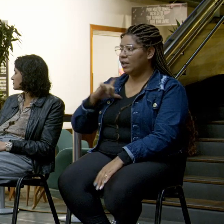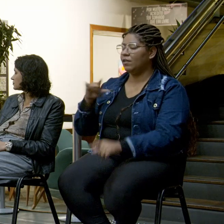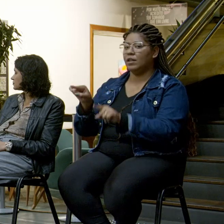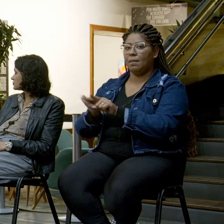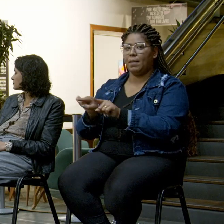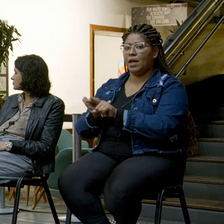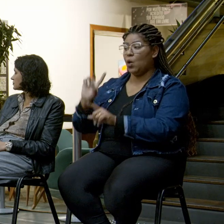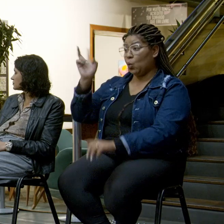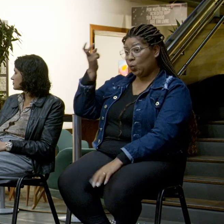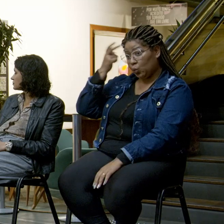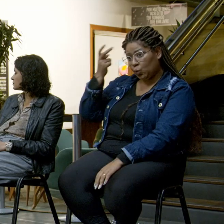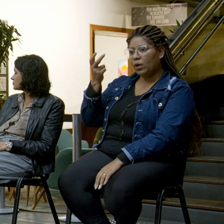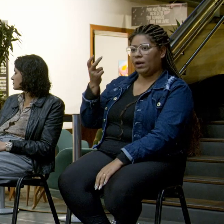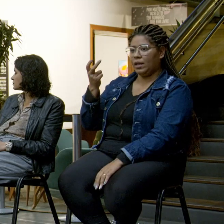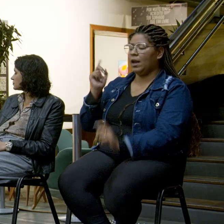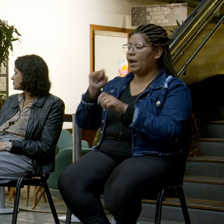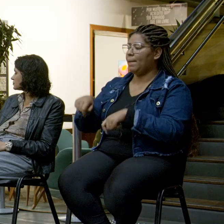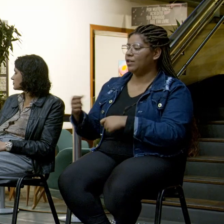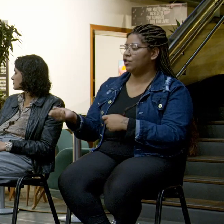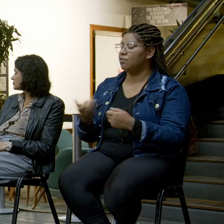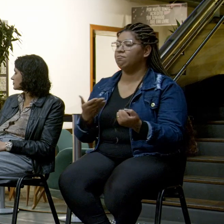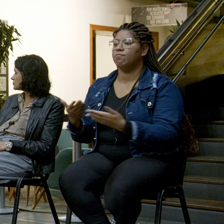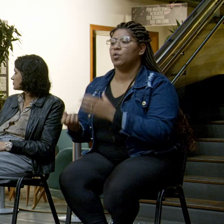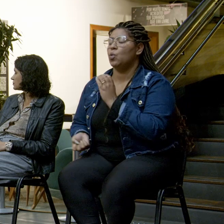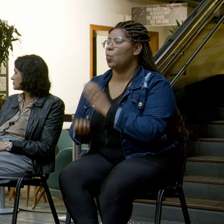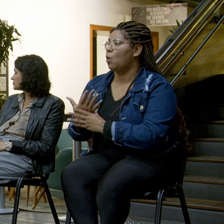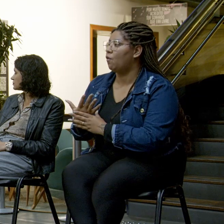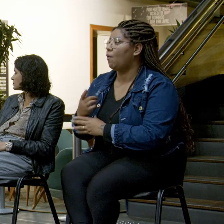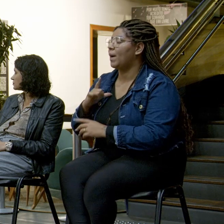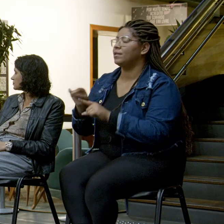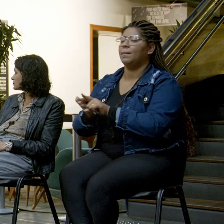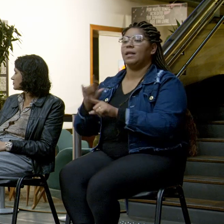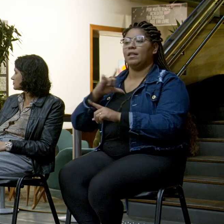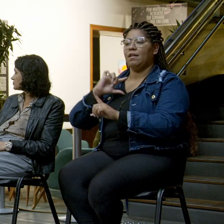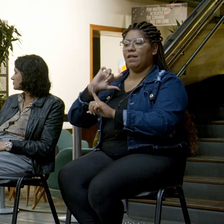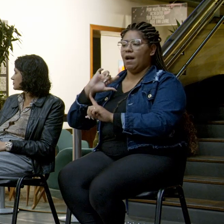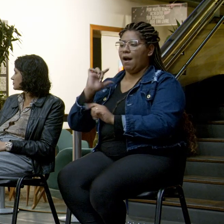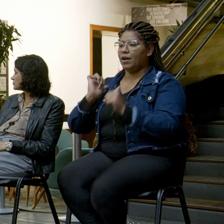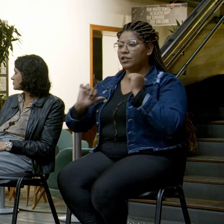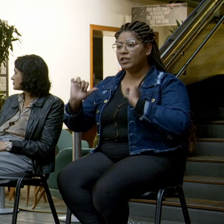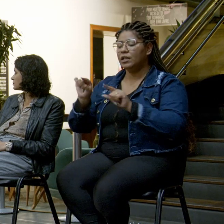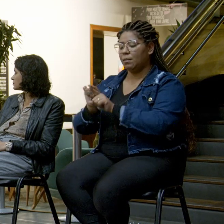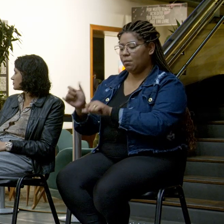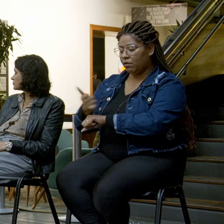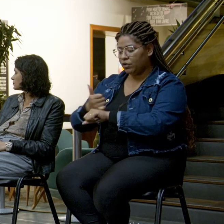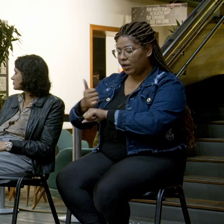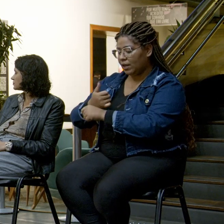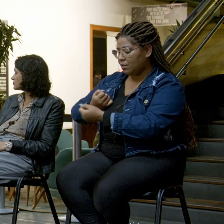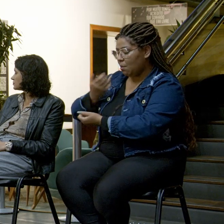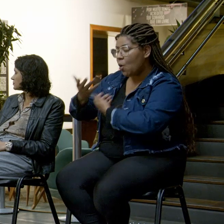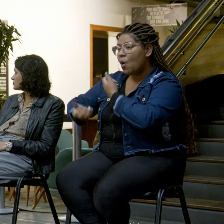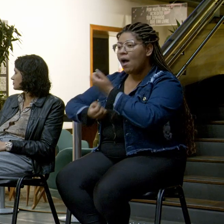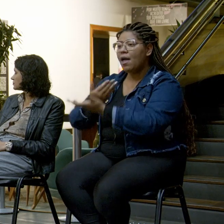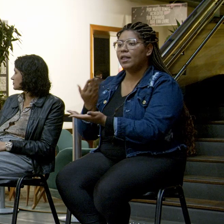para criar algo novo. Não só Oswald de Andrade, mas artistas, cineastas, poetas que vieram depois, sobretudo